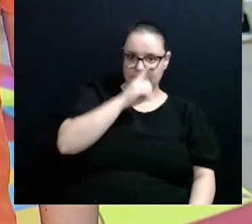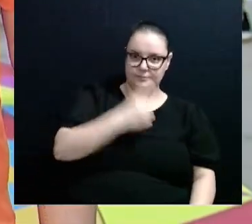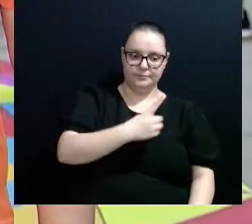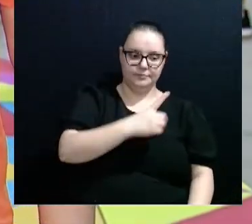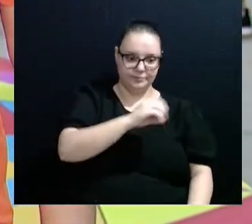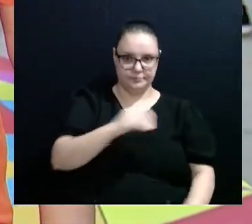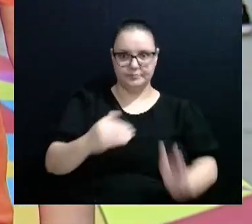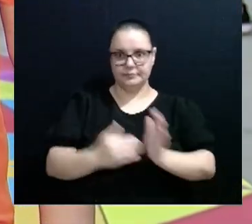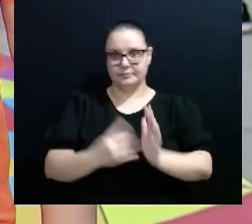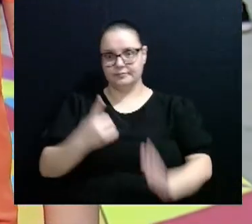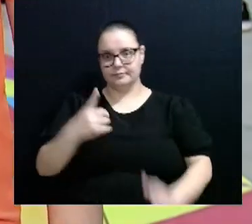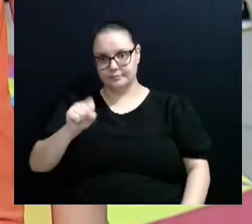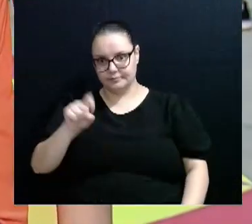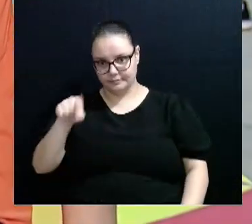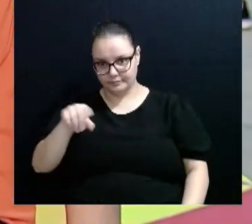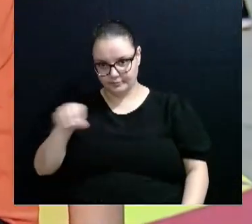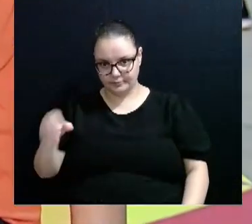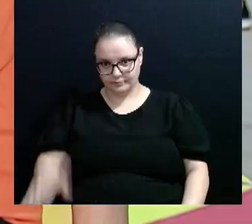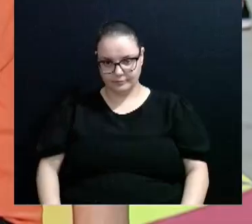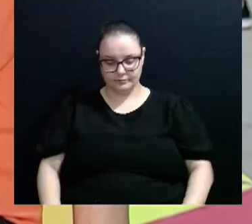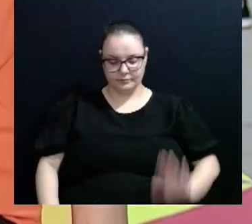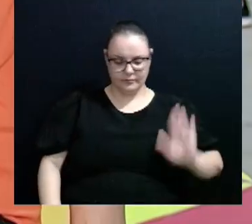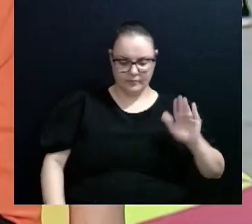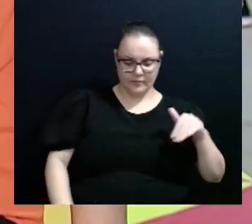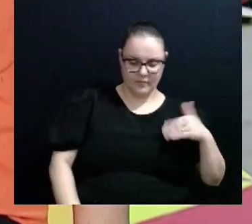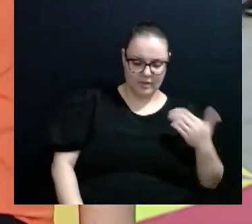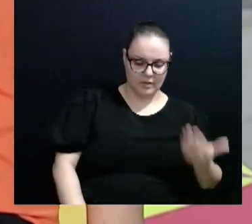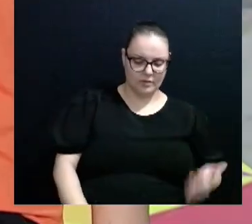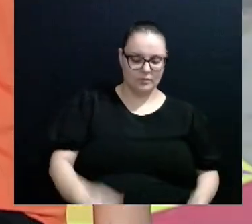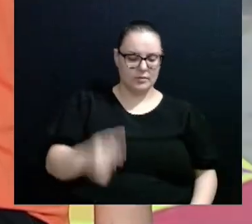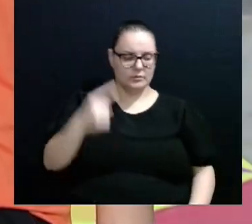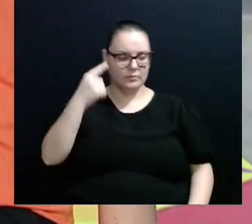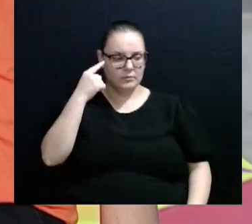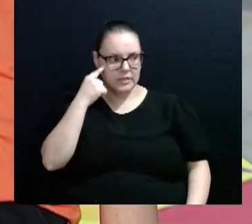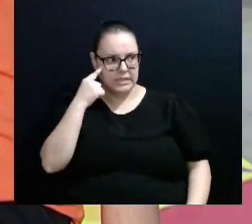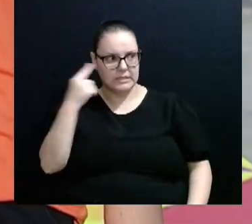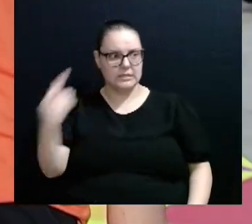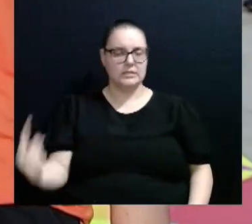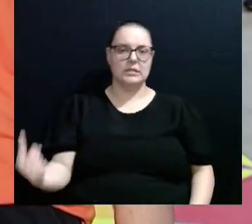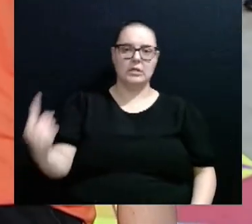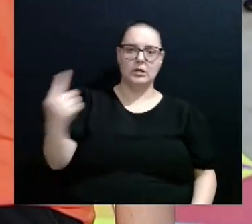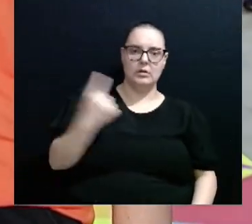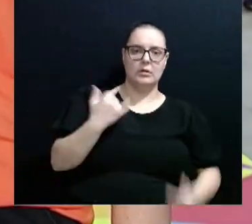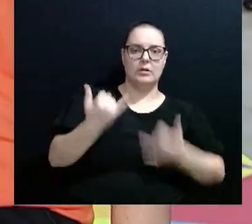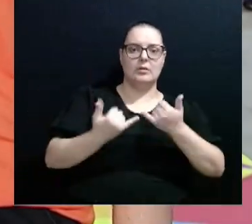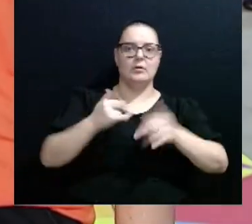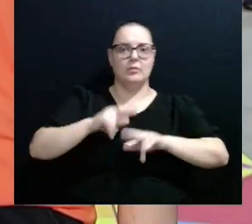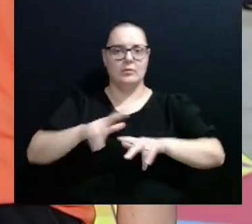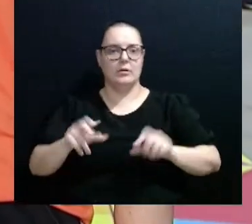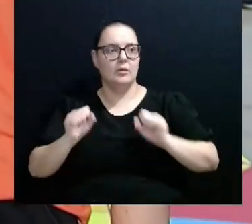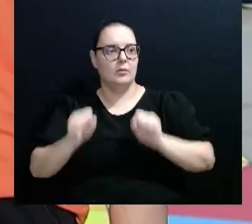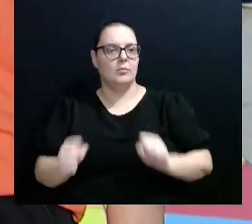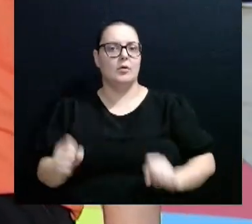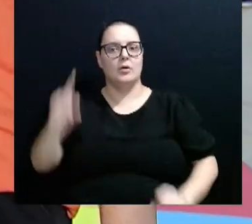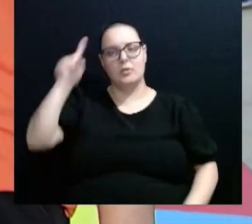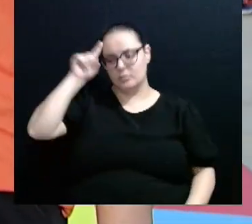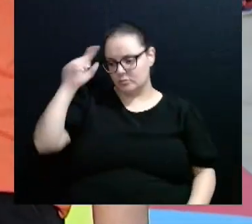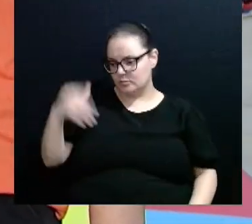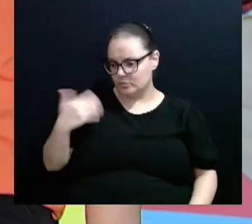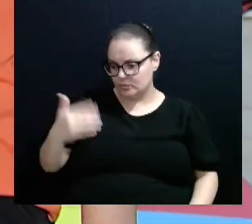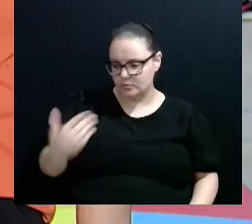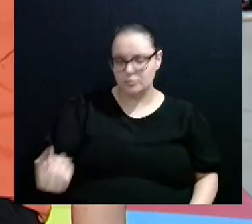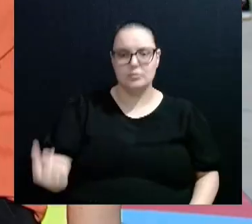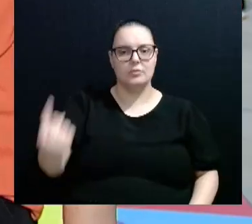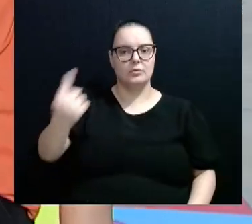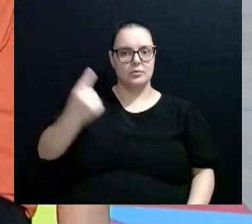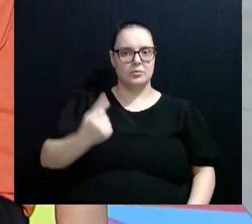horas. E quando a gente pensa, olha, a pessoa veio hoje, brincou, pode vir todo dia, ou tem alguma